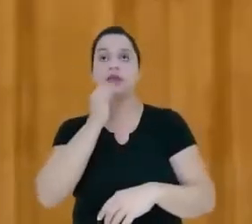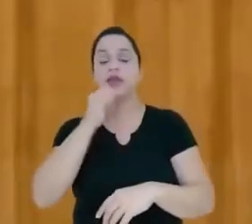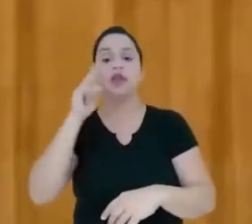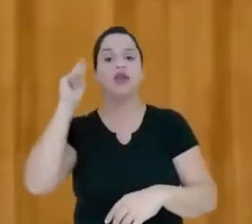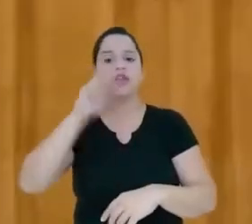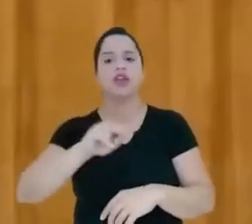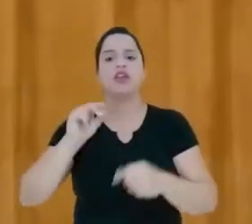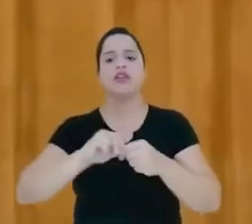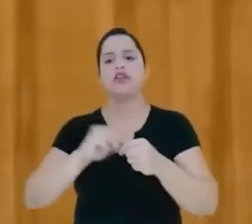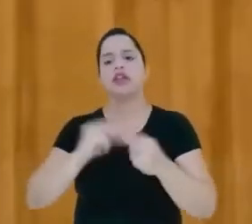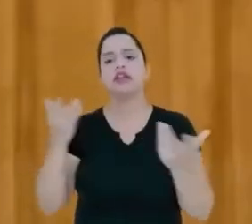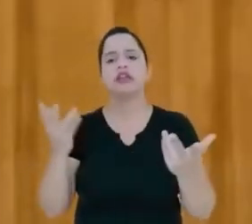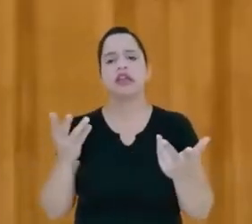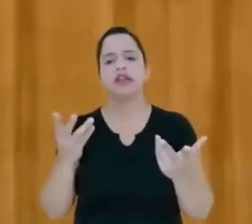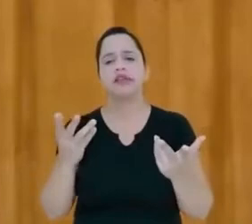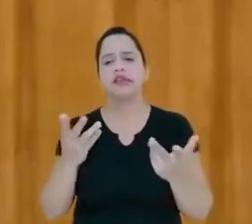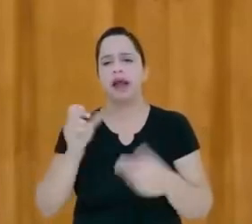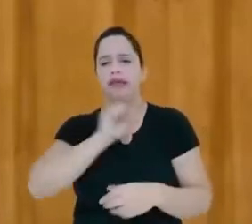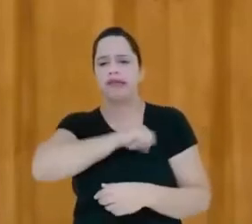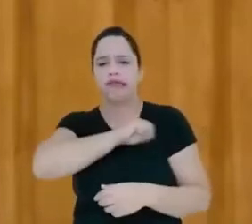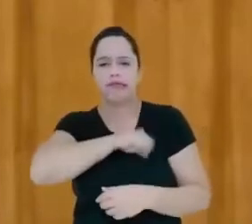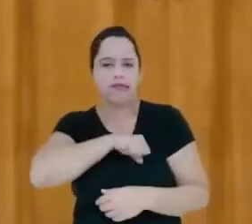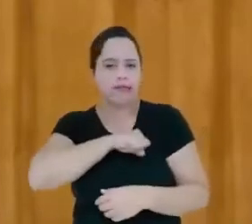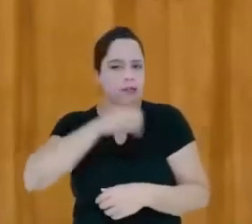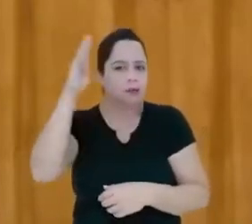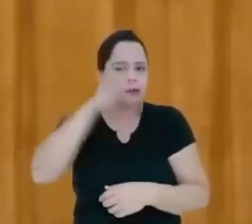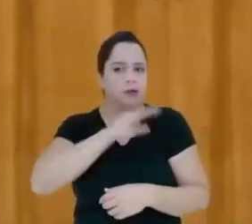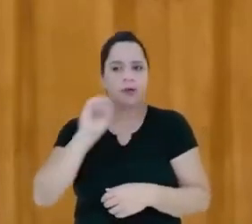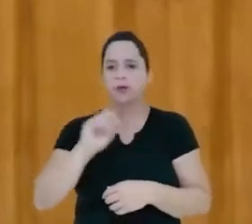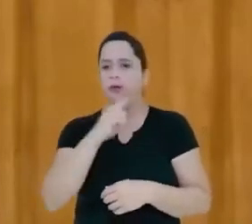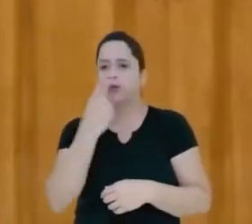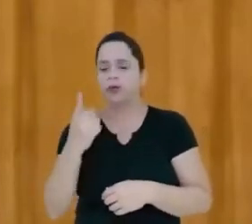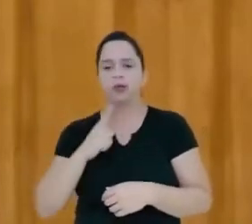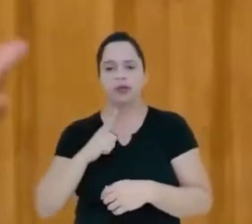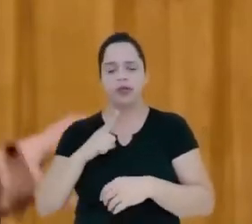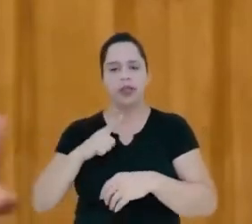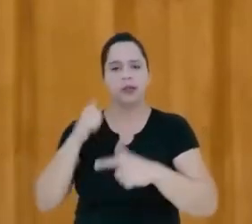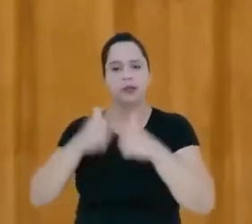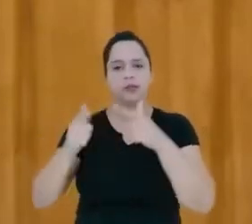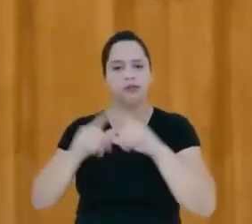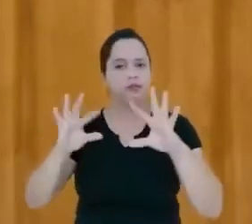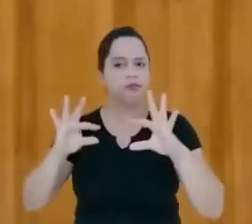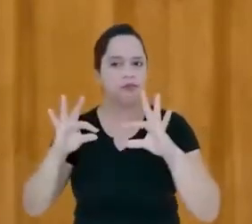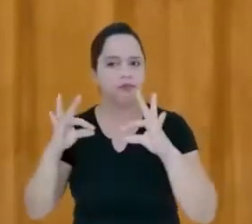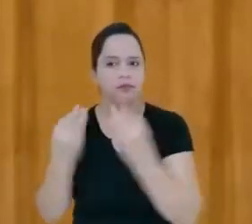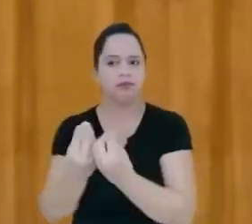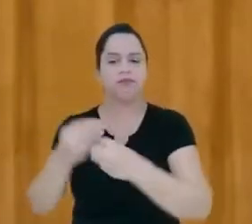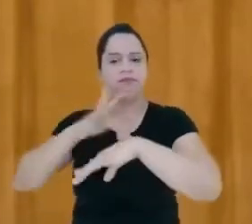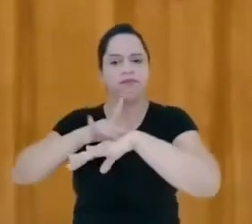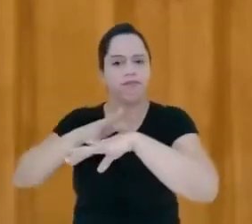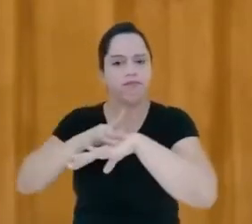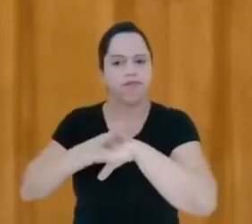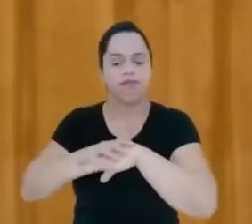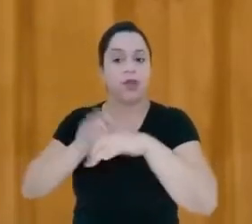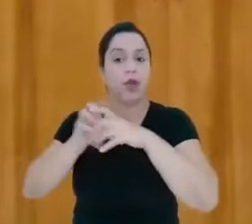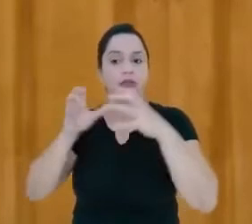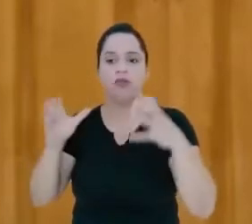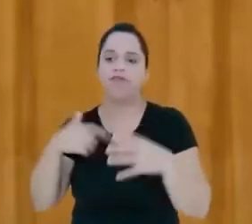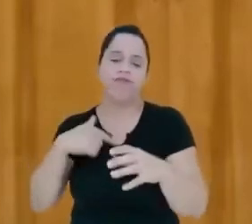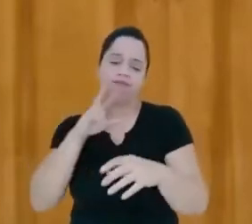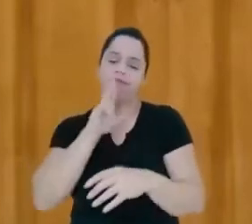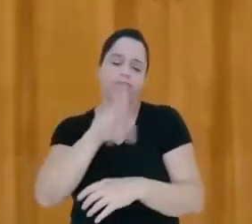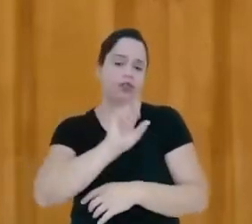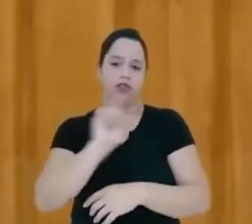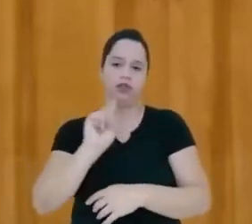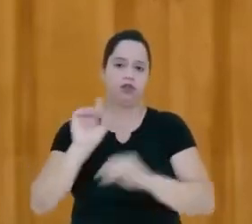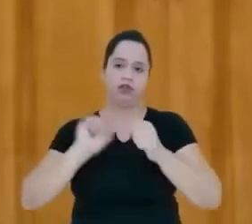muito na maldade ou tem uma situação ali familiar muito intensa de doença, essas coisas, eu já falo, não vou